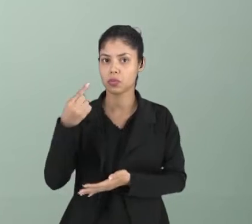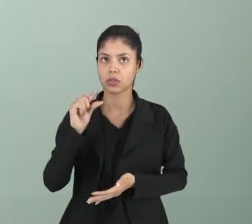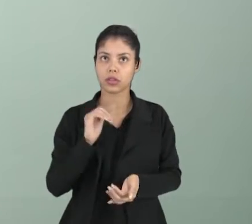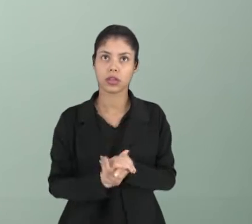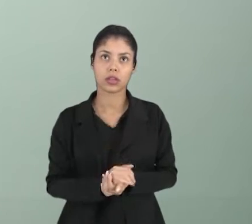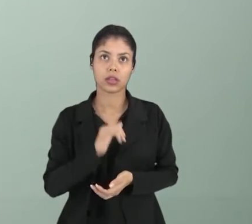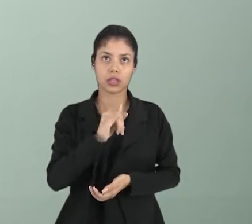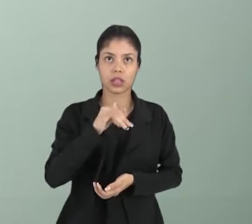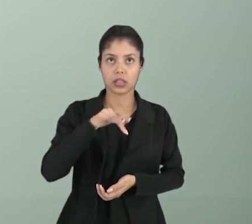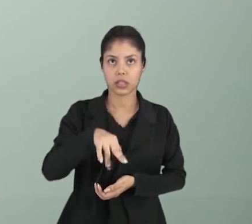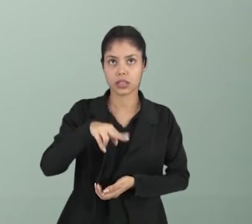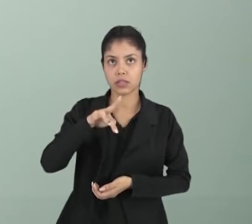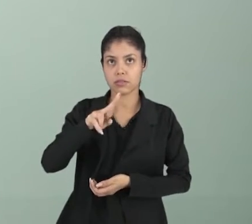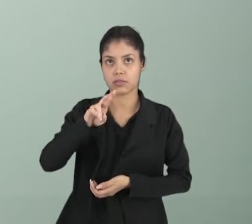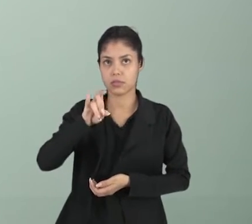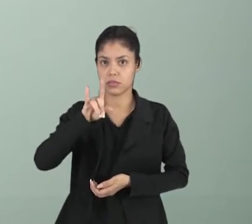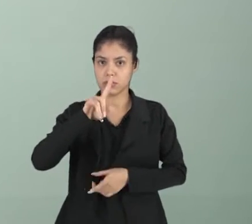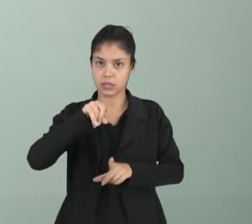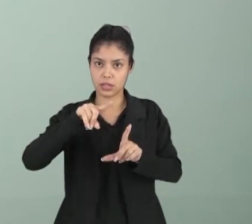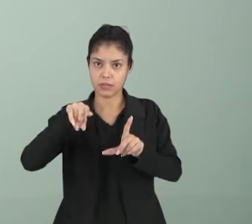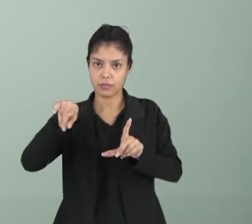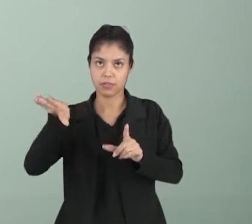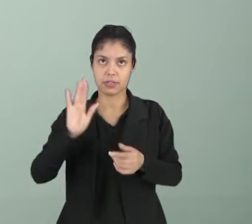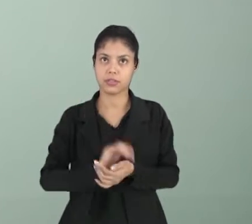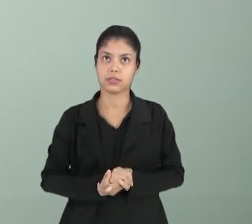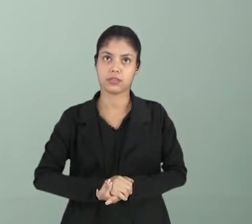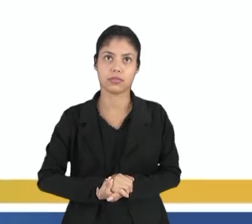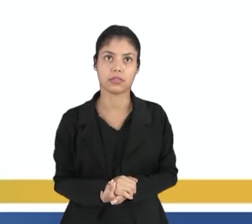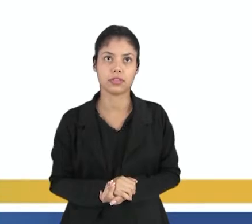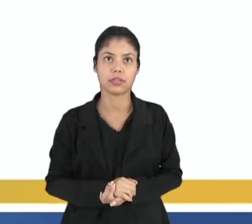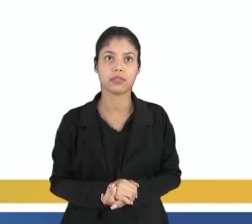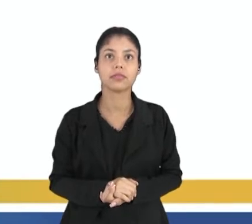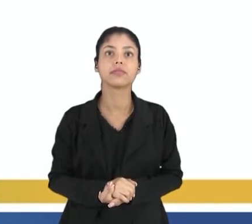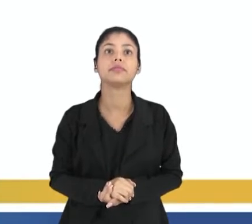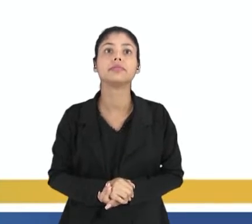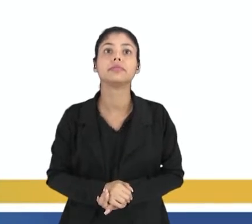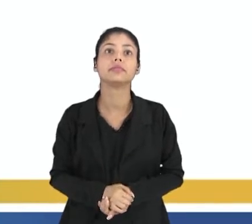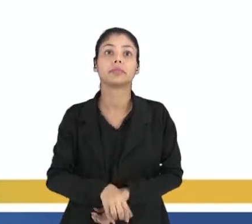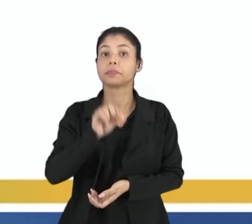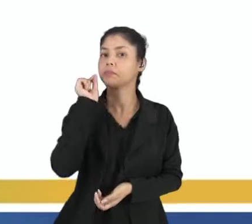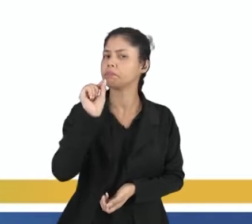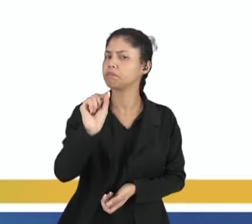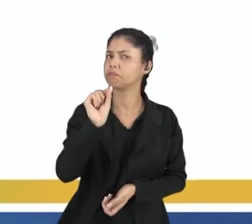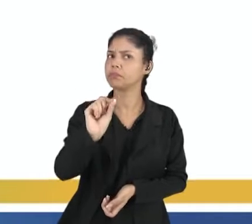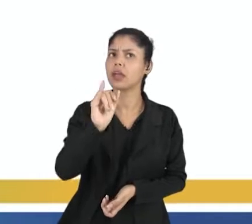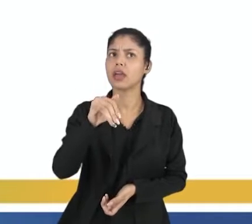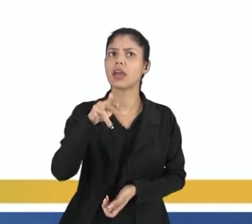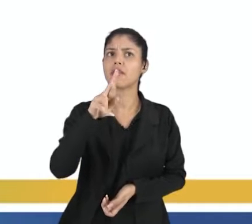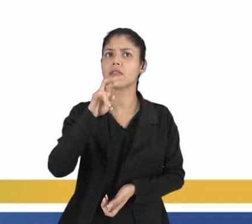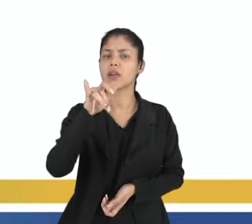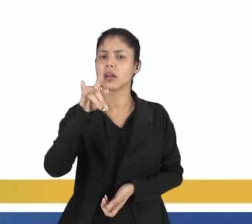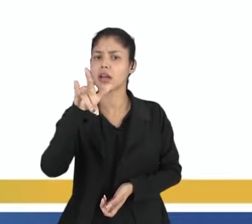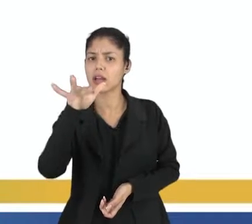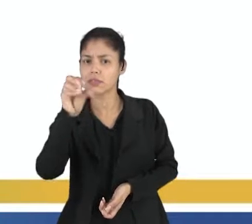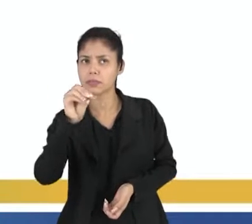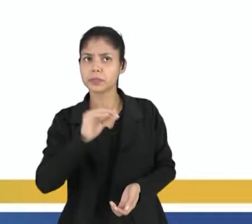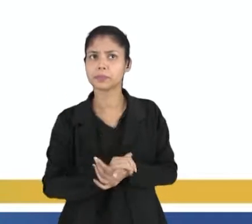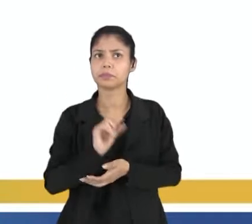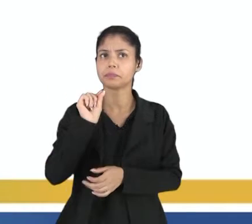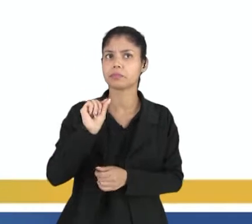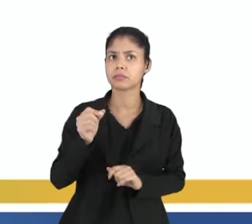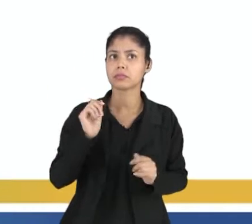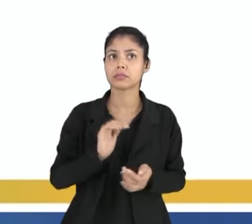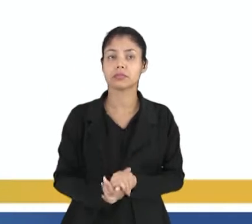dos infográficos. Vamos lá. O que é um infográfico?